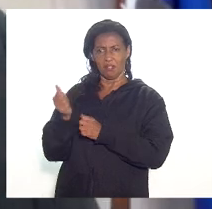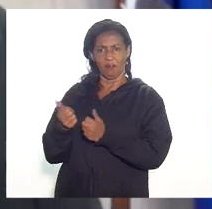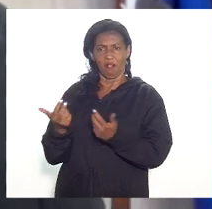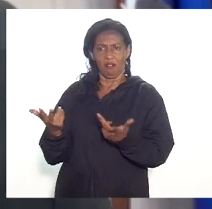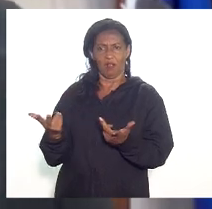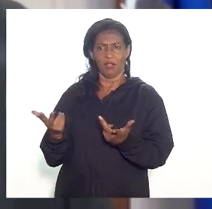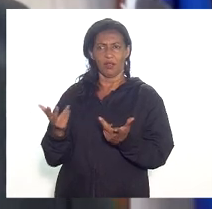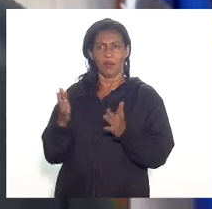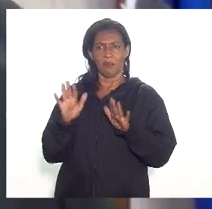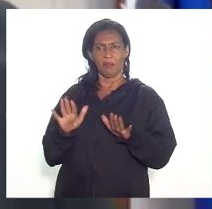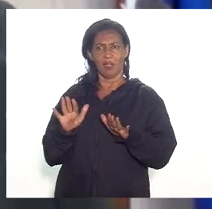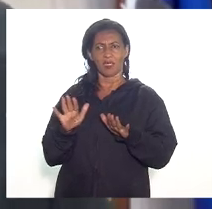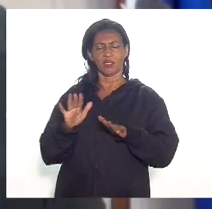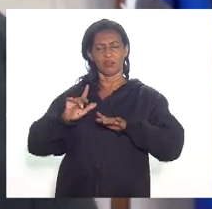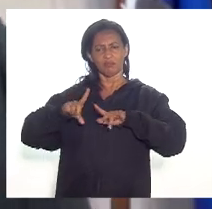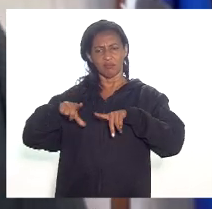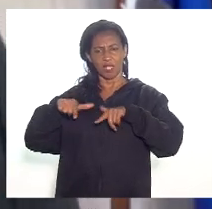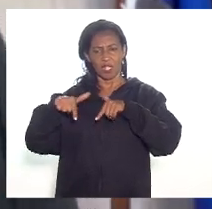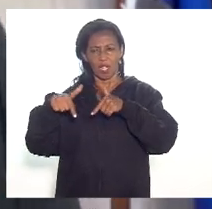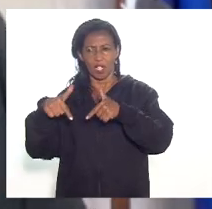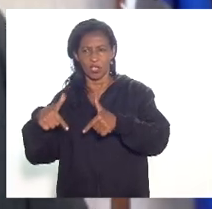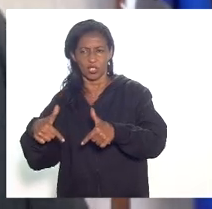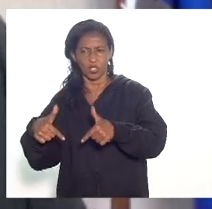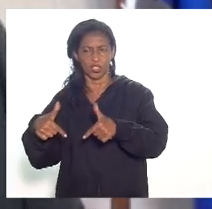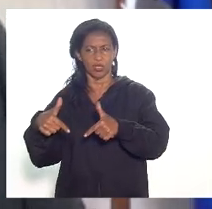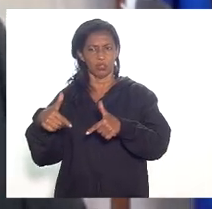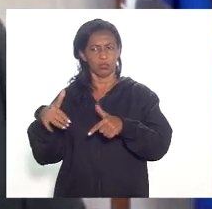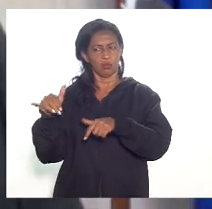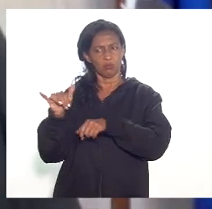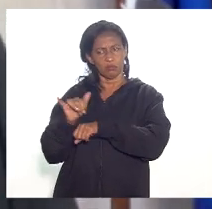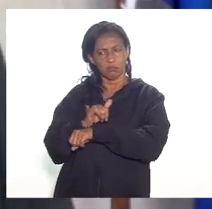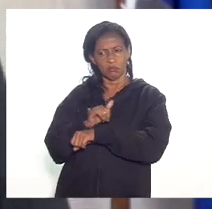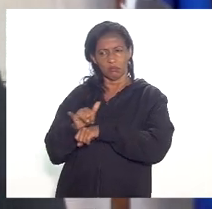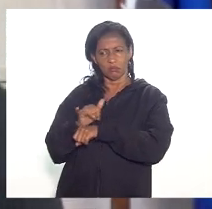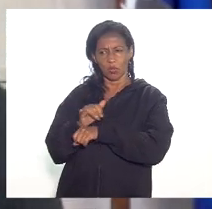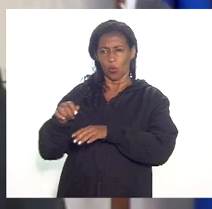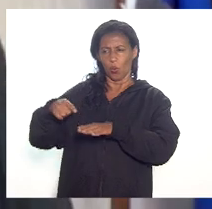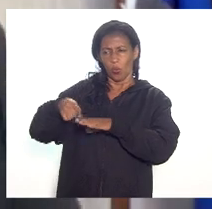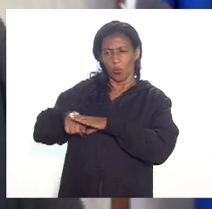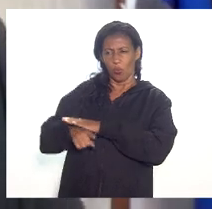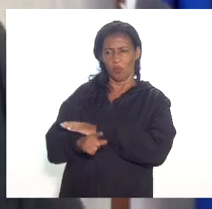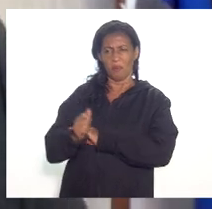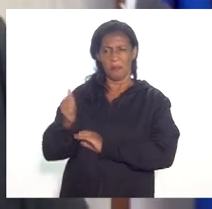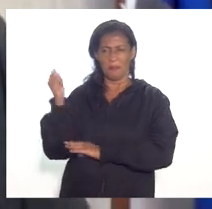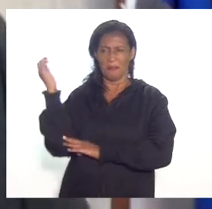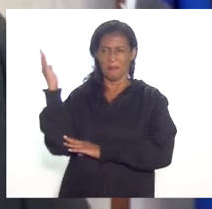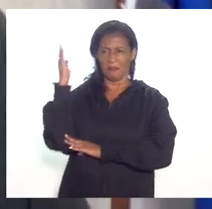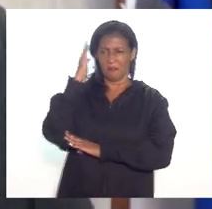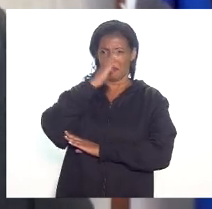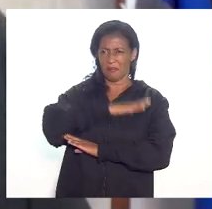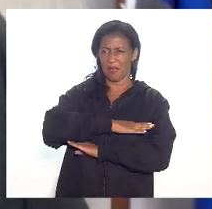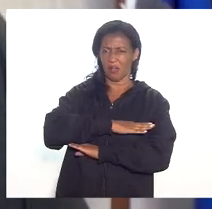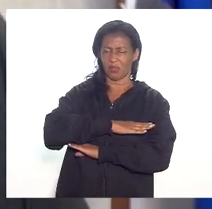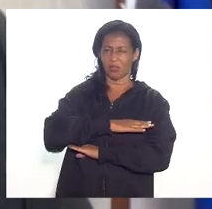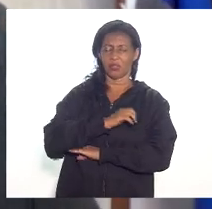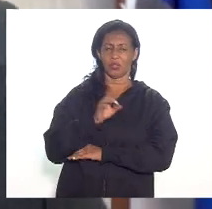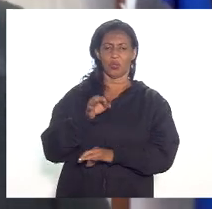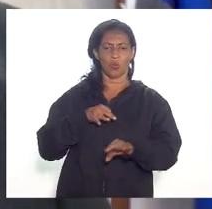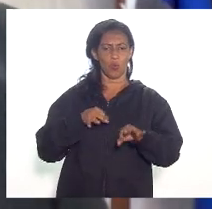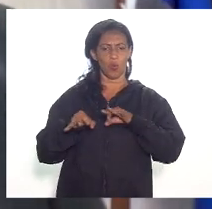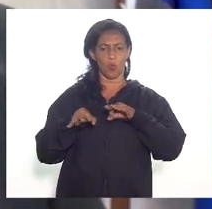agindo subliminarmente agindo nas entrelinhas com profunda maldade esse projeto